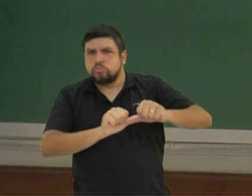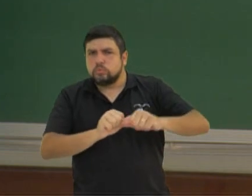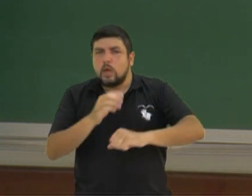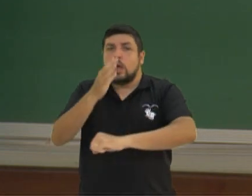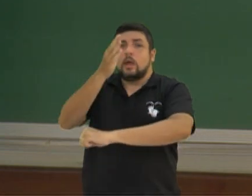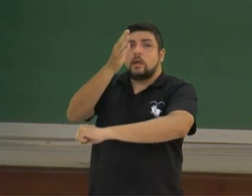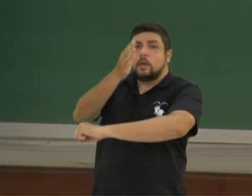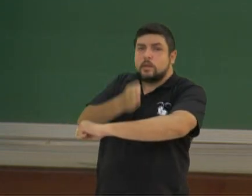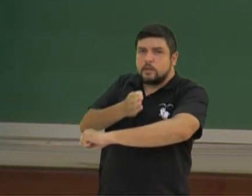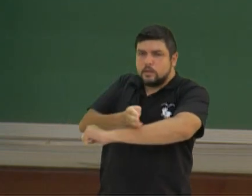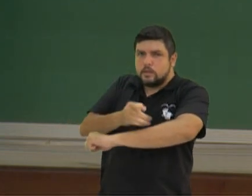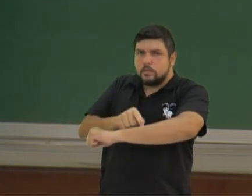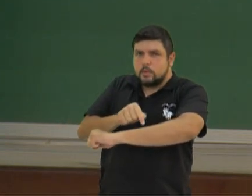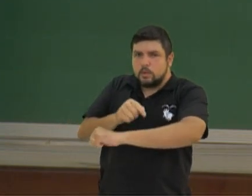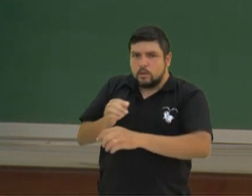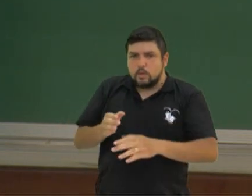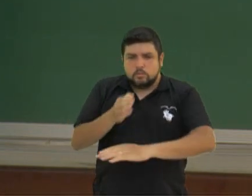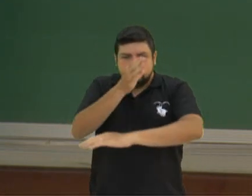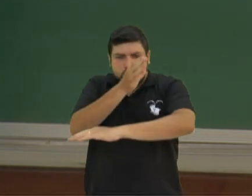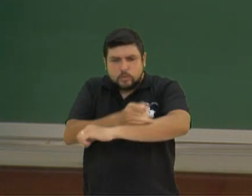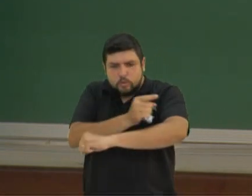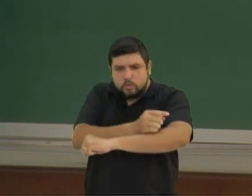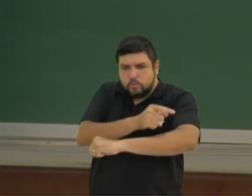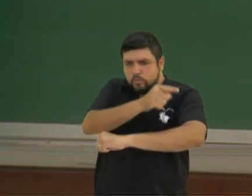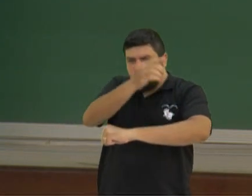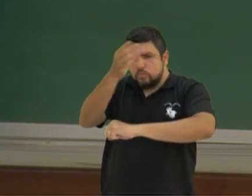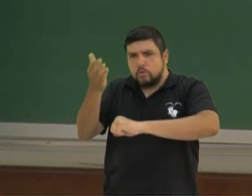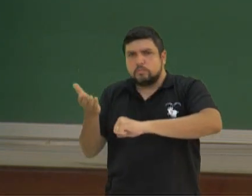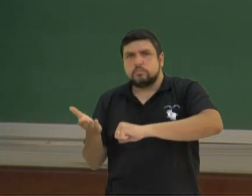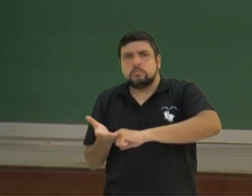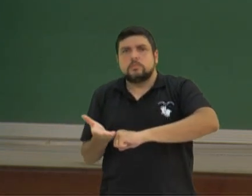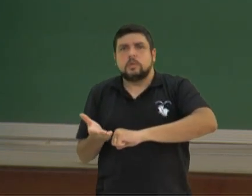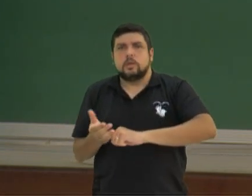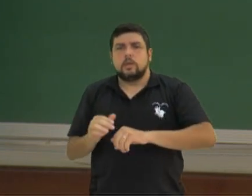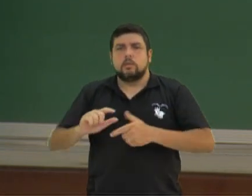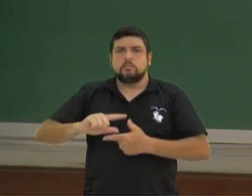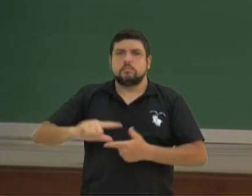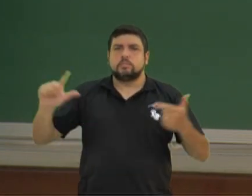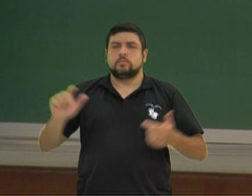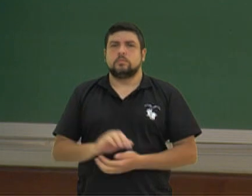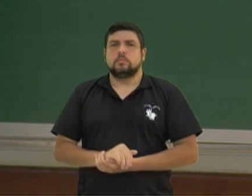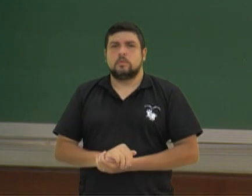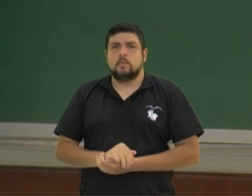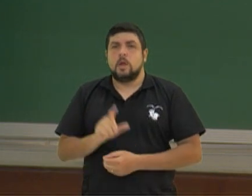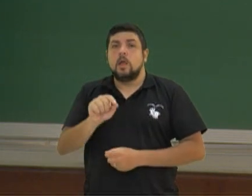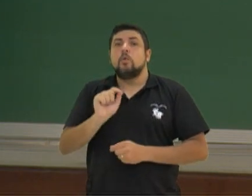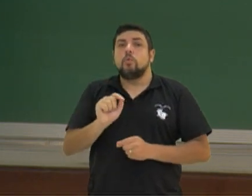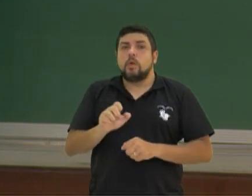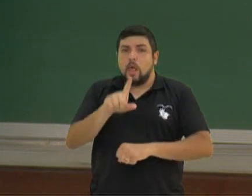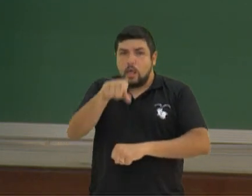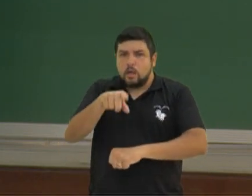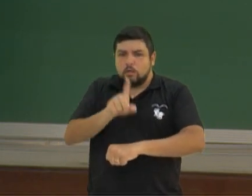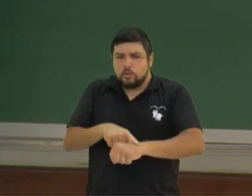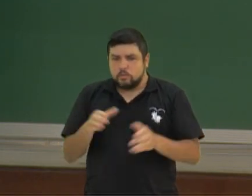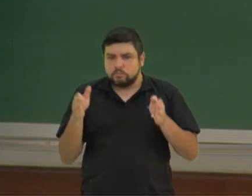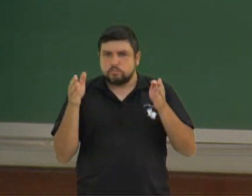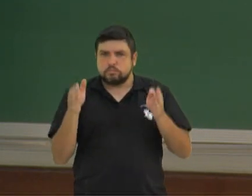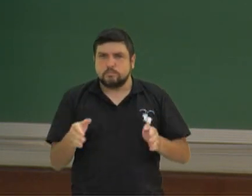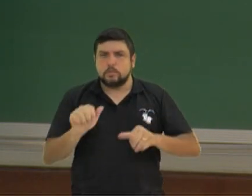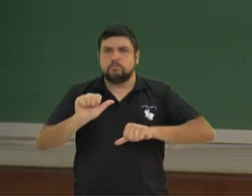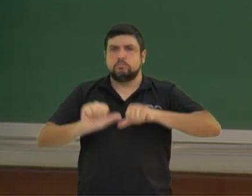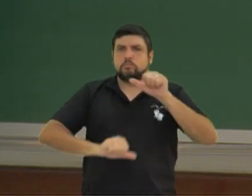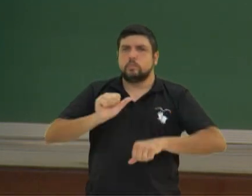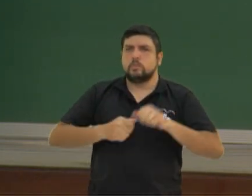Idade Média para a Idade Moderna. A gente vai ver que a gente está estudando um momento de transição de ideias,